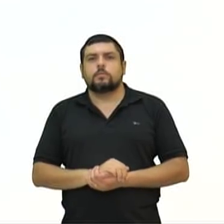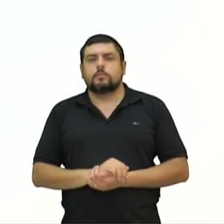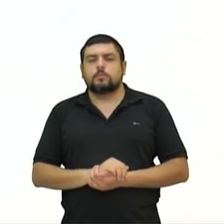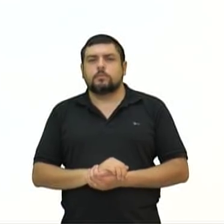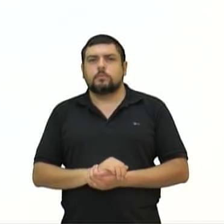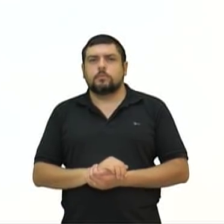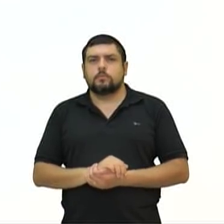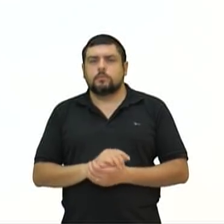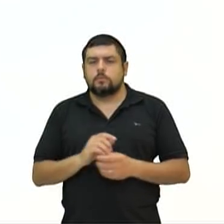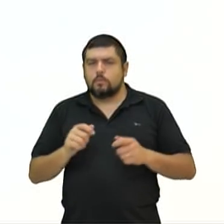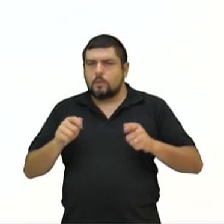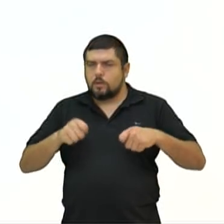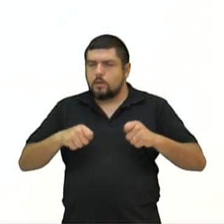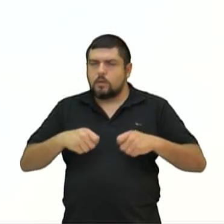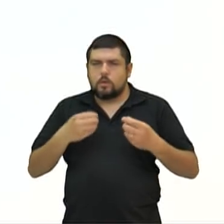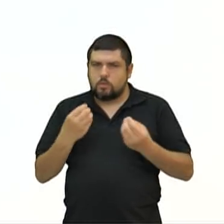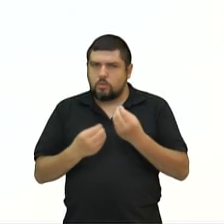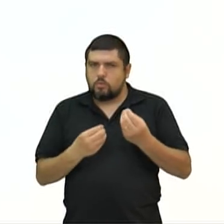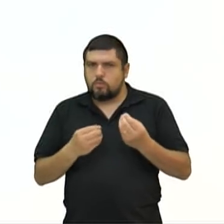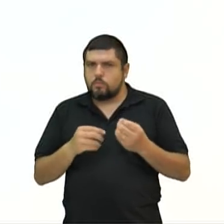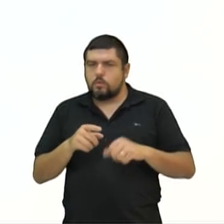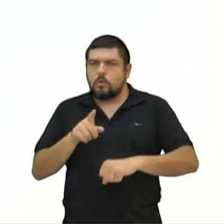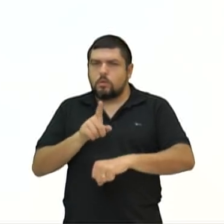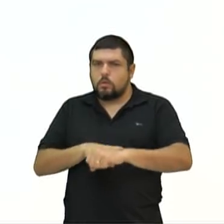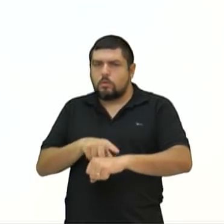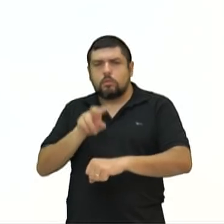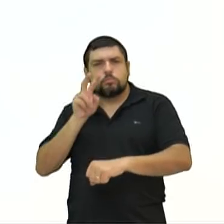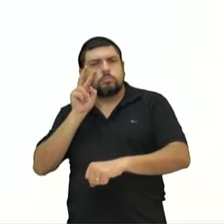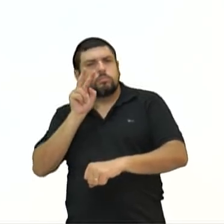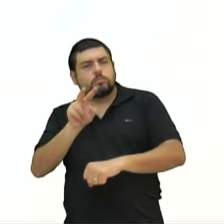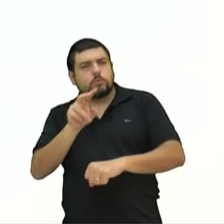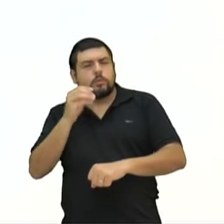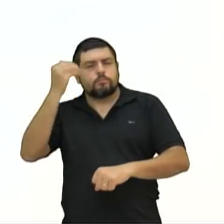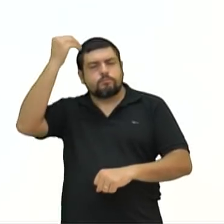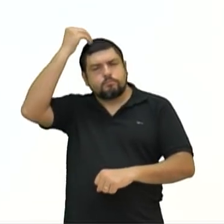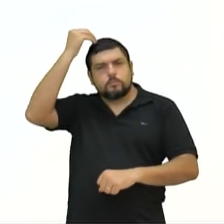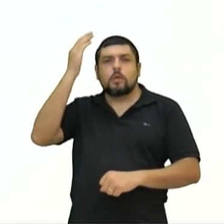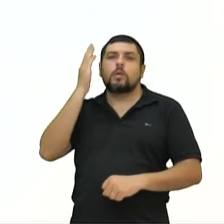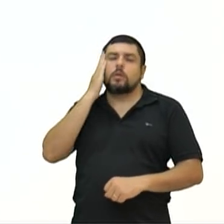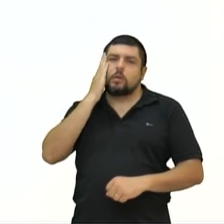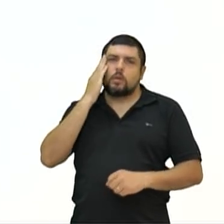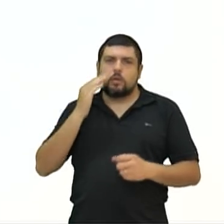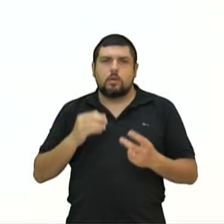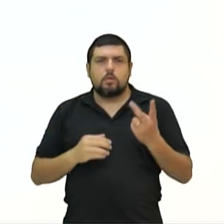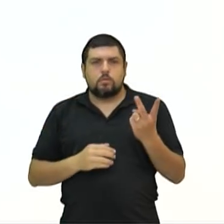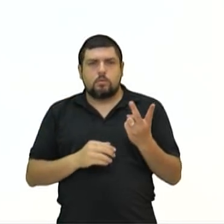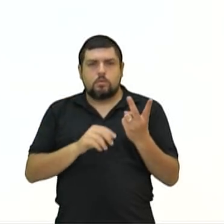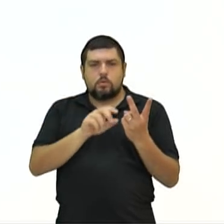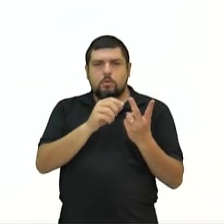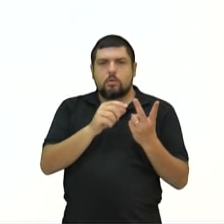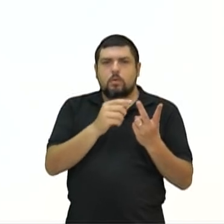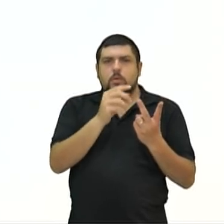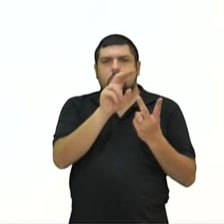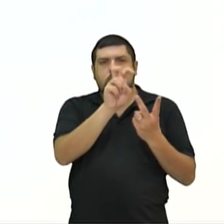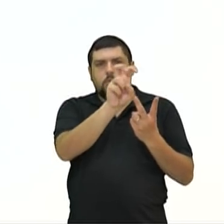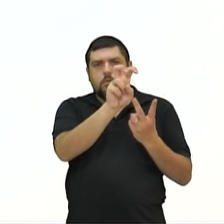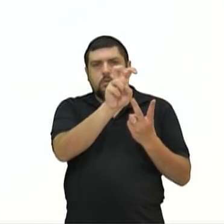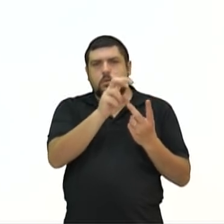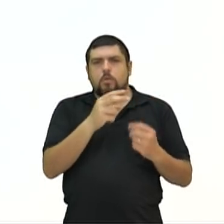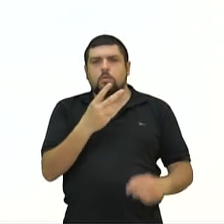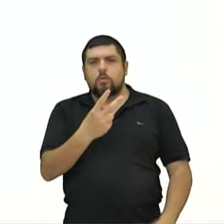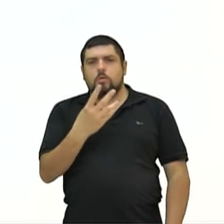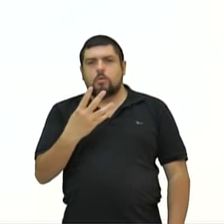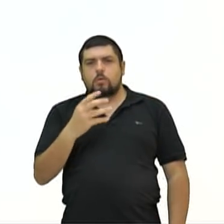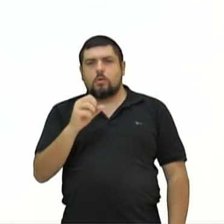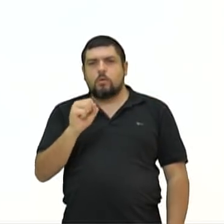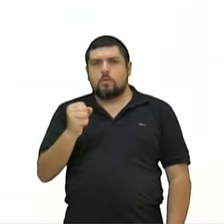fazer isso mentalmente, né? 2 elevado à quinta é igual a 32. 2, 4, 8, 16,